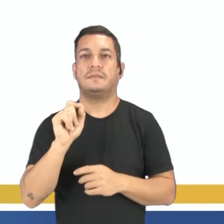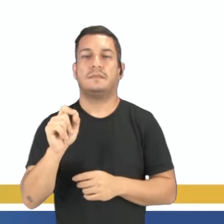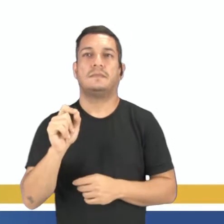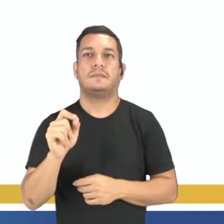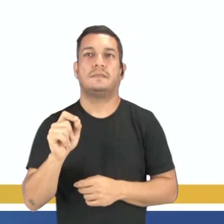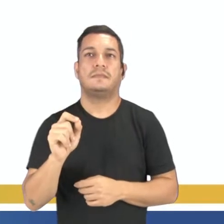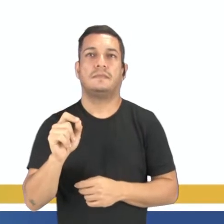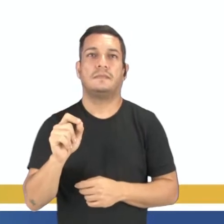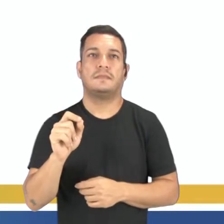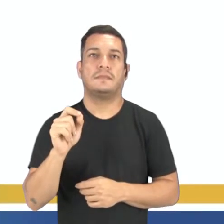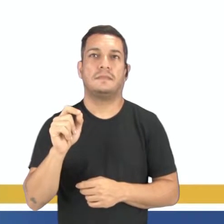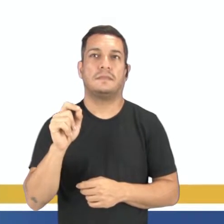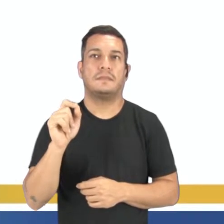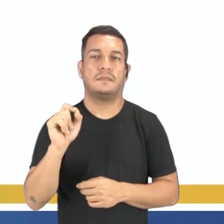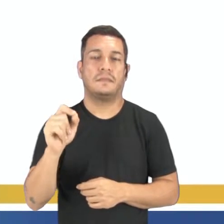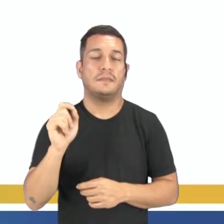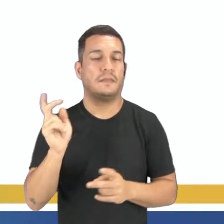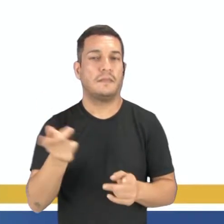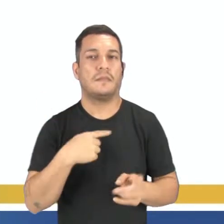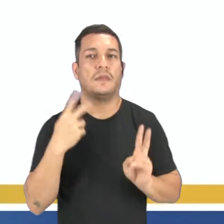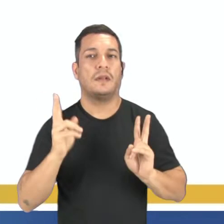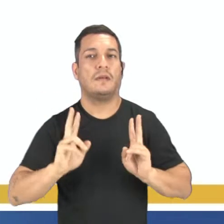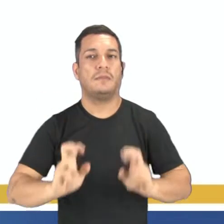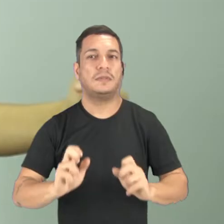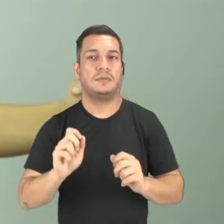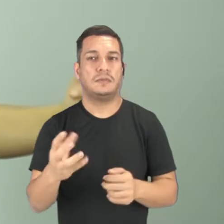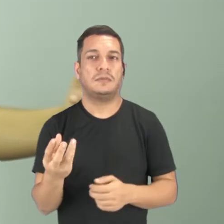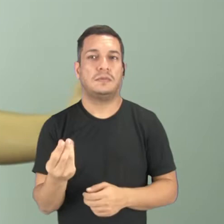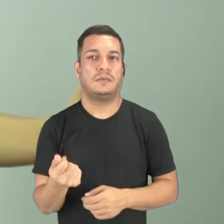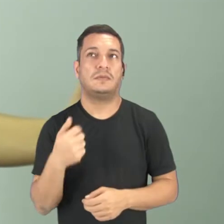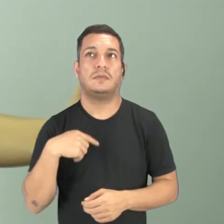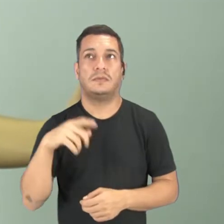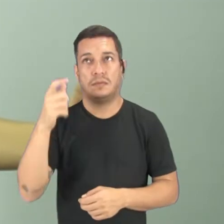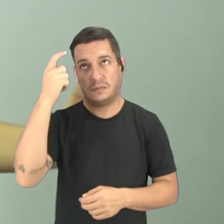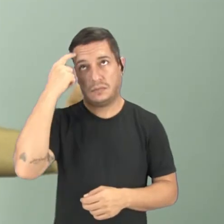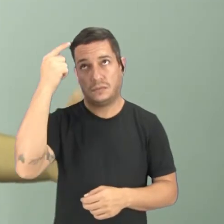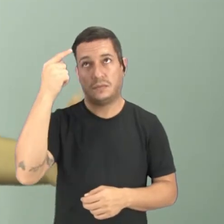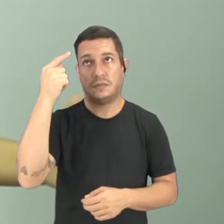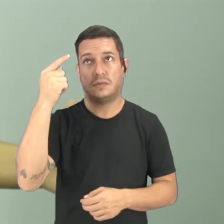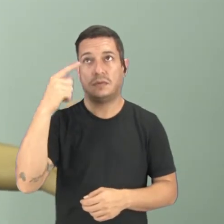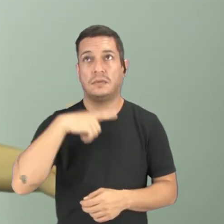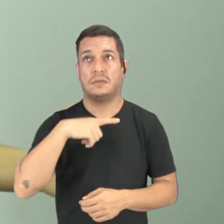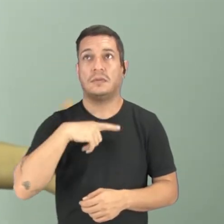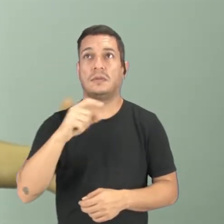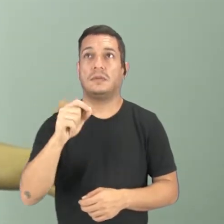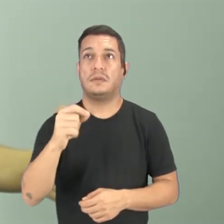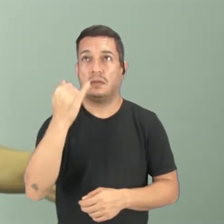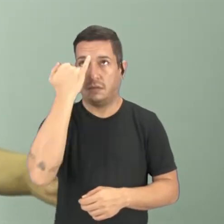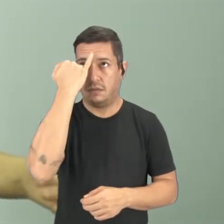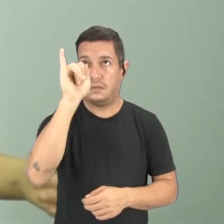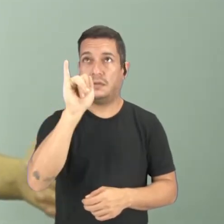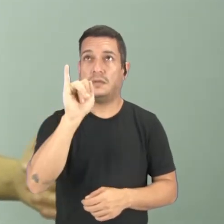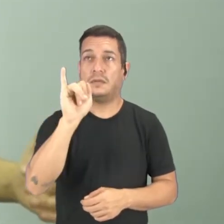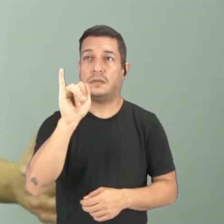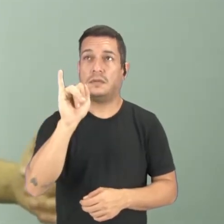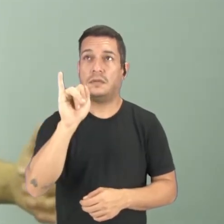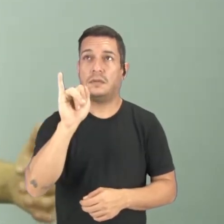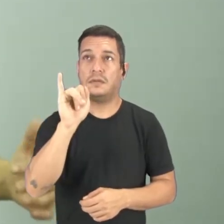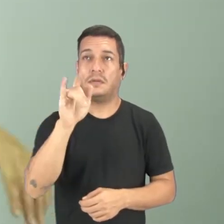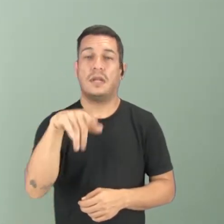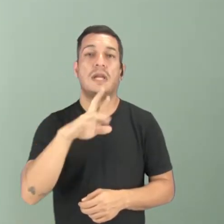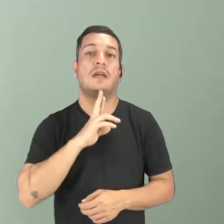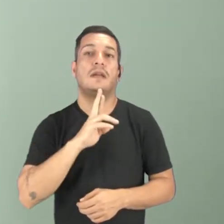isso, que a partir da percepção sensível, o intelecto produz, compõe as ideias. As ideias